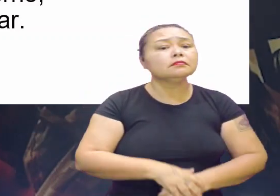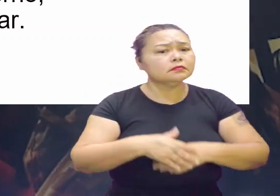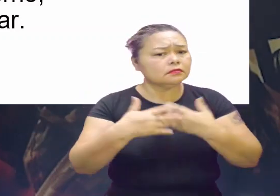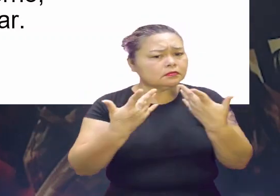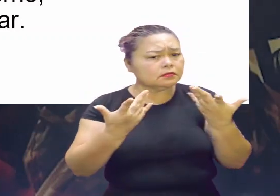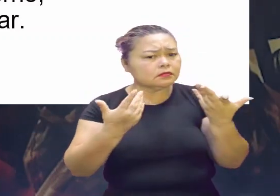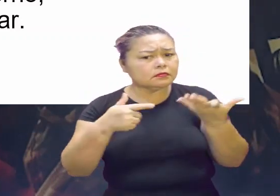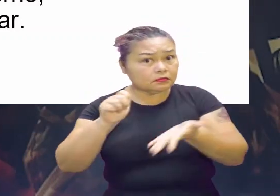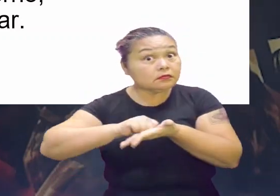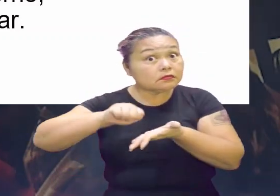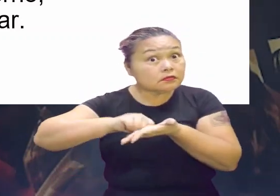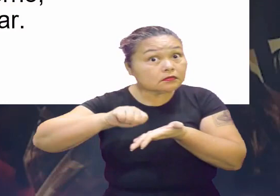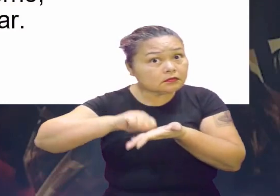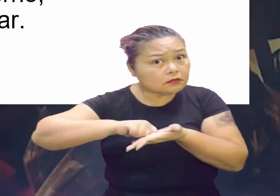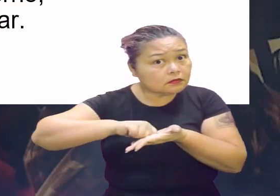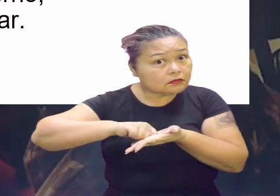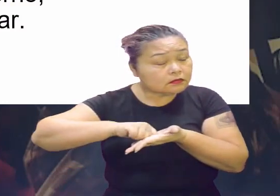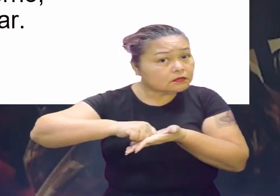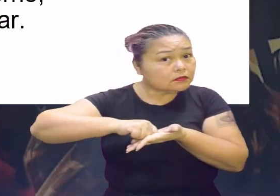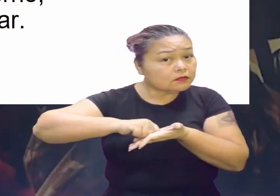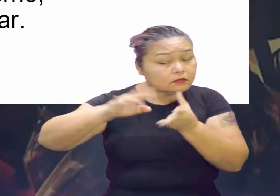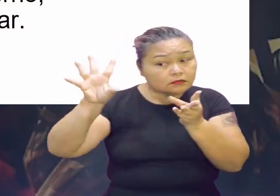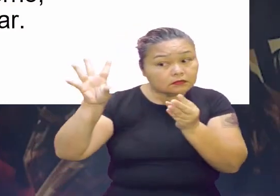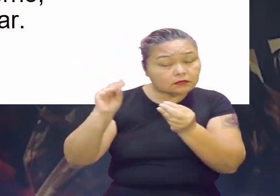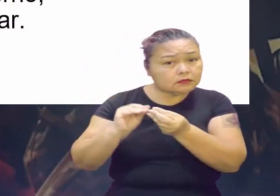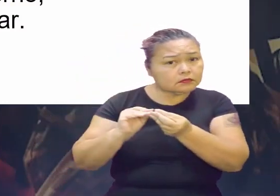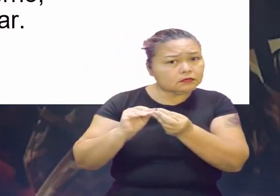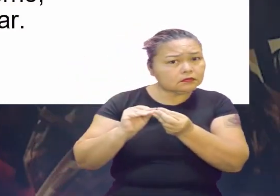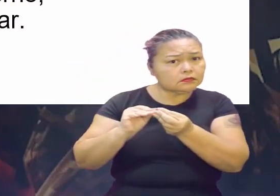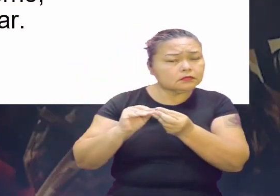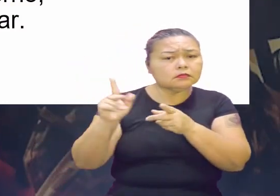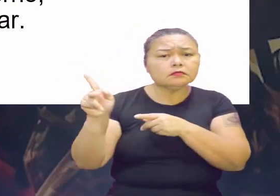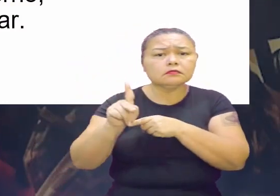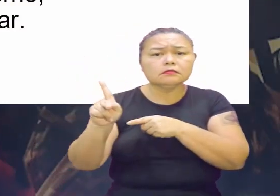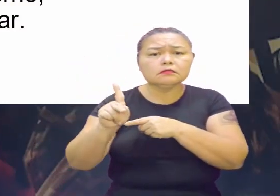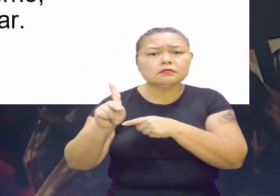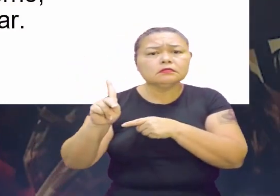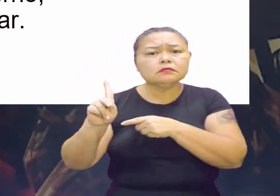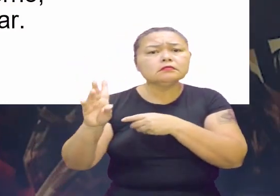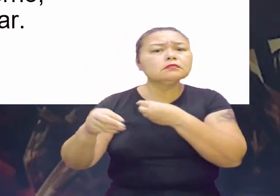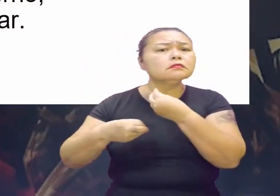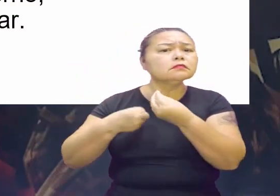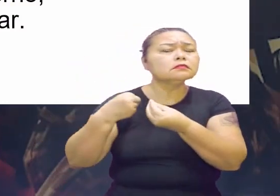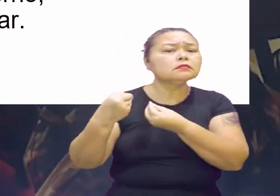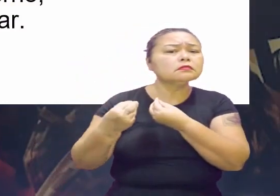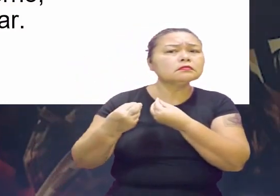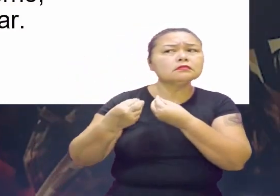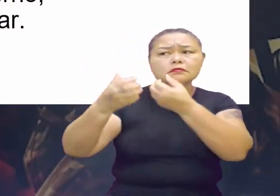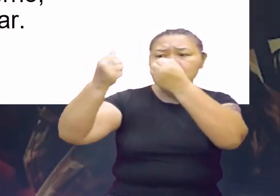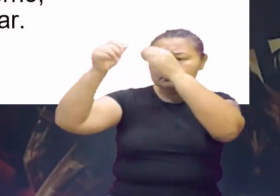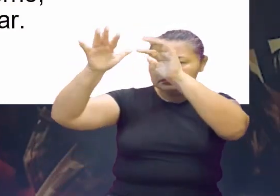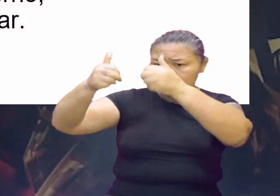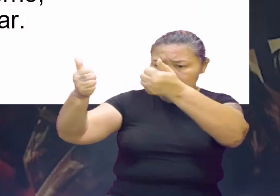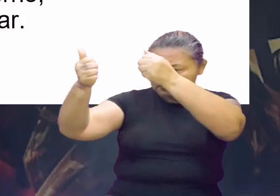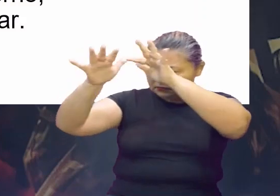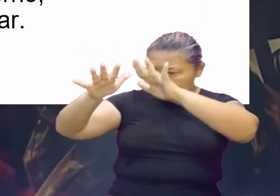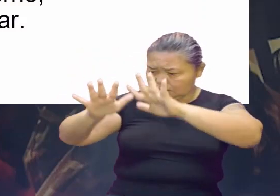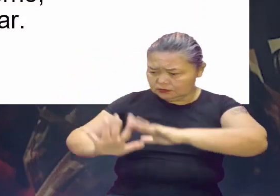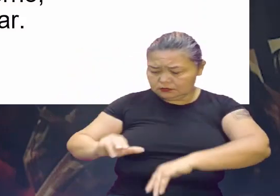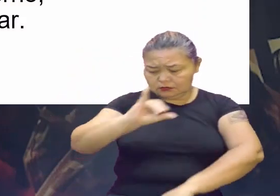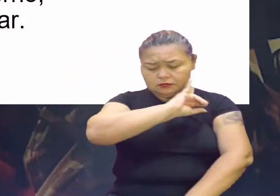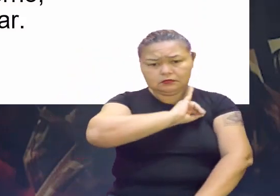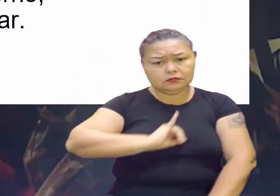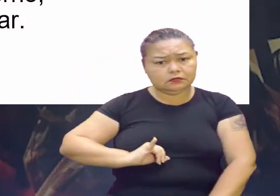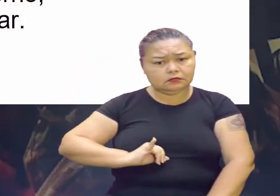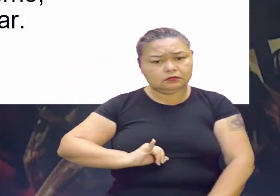Isso aí vocês têm que anotar. É a síntese. Professor, o que levou à queda do Império? Eu